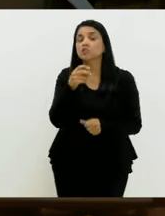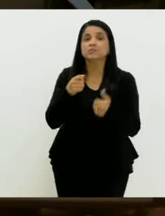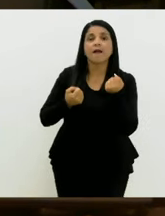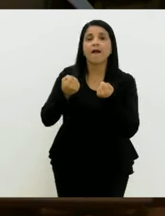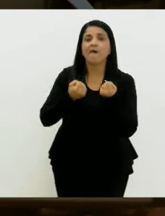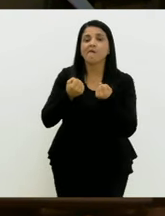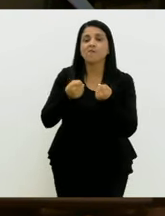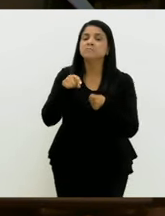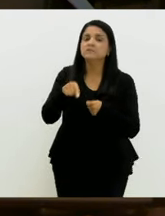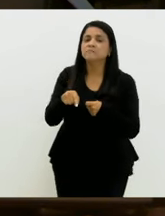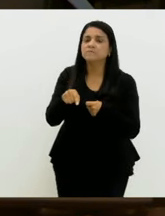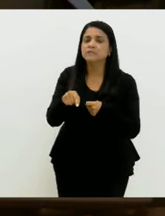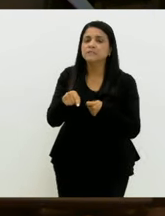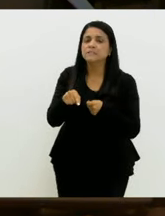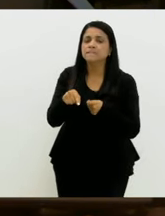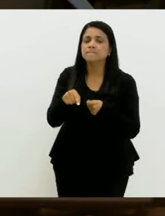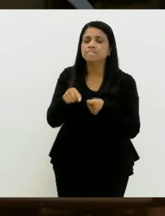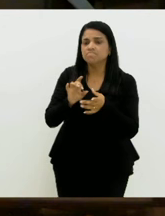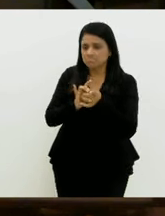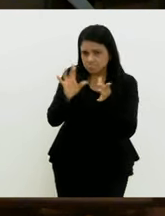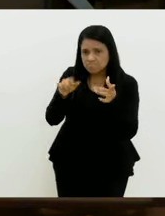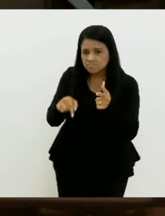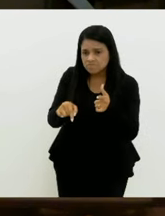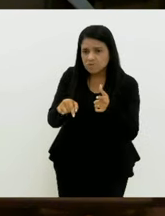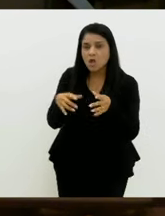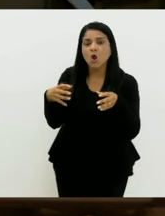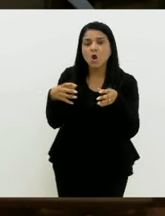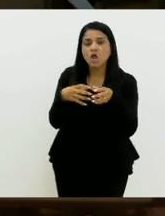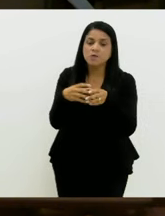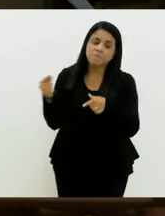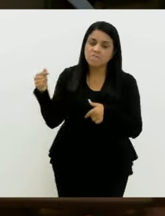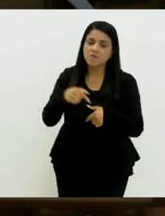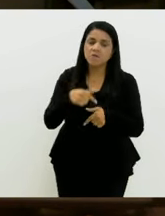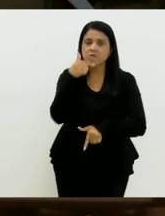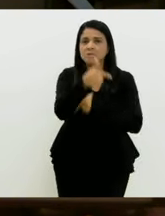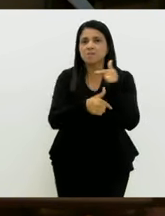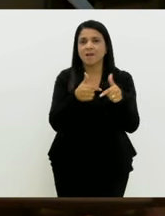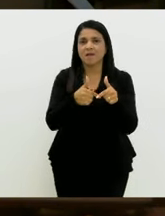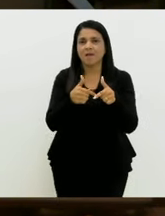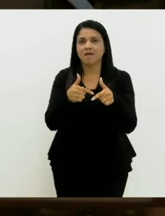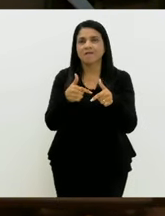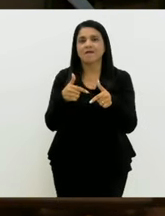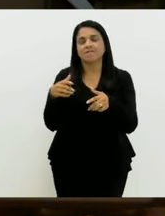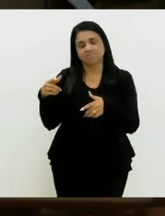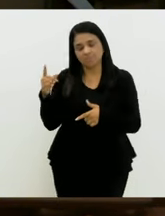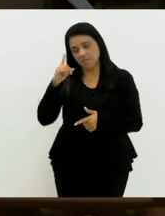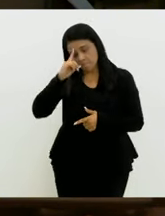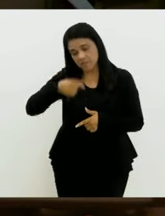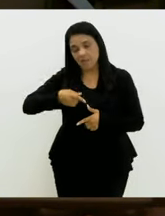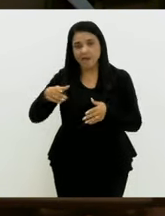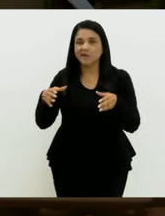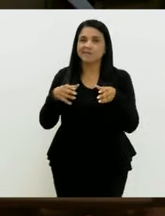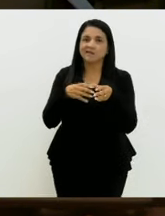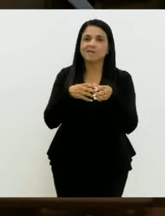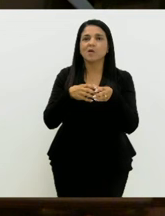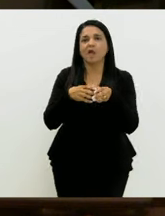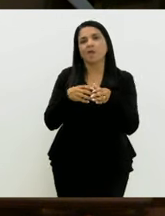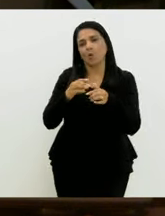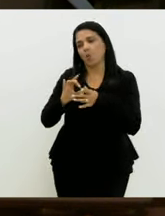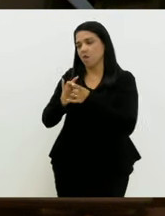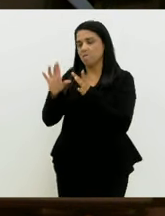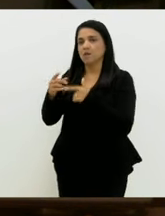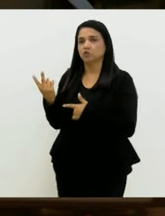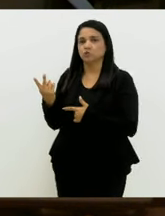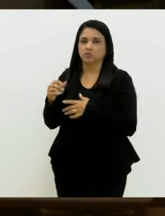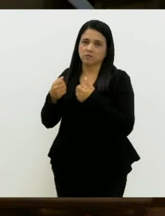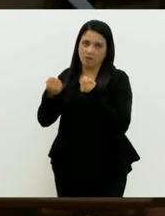quando vocês mandarem a equipe que tem que fazer o trabalho. Aí eles mandaram a equipe lá para poder fazer, liberamos carros para atender outras pessoas